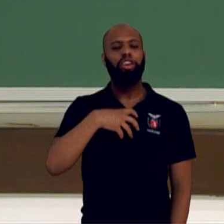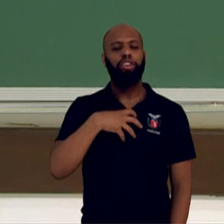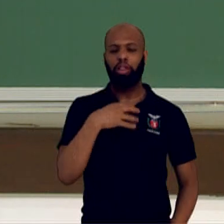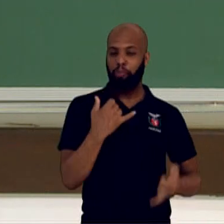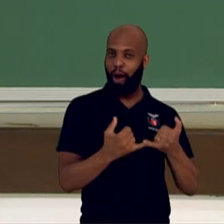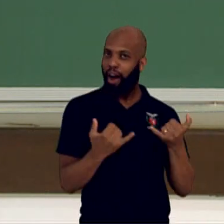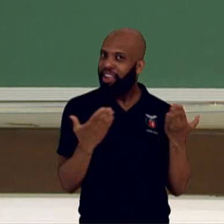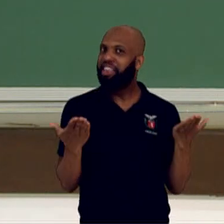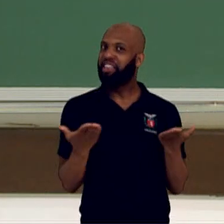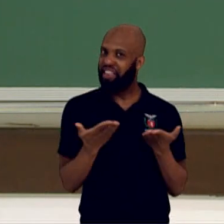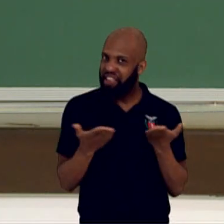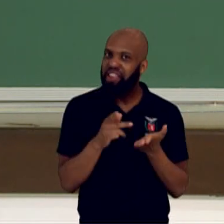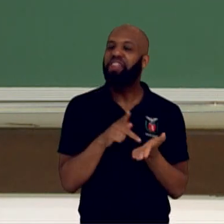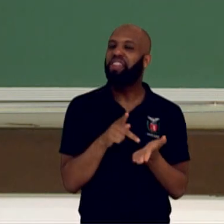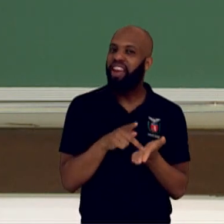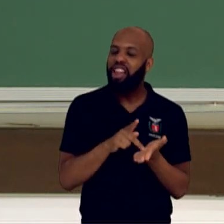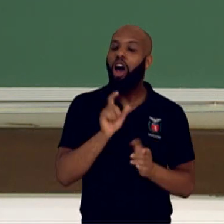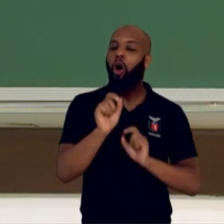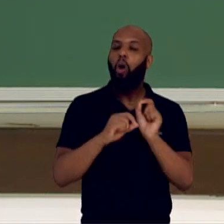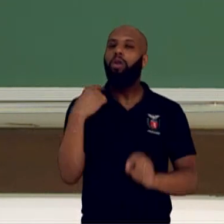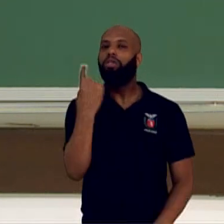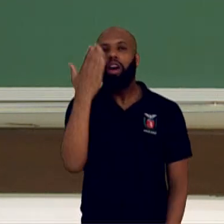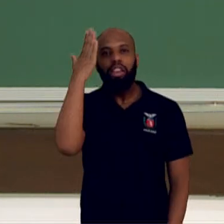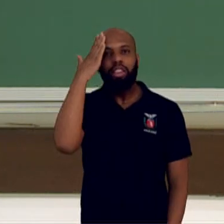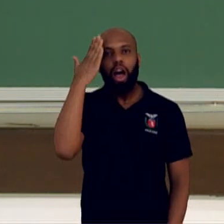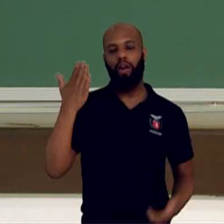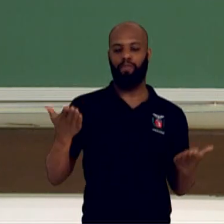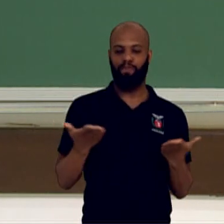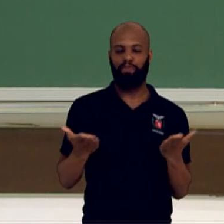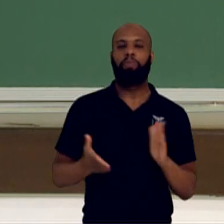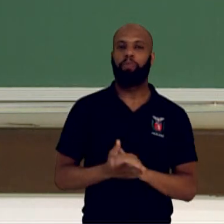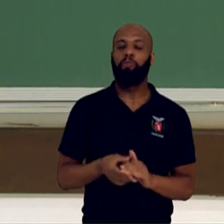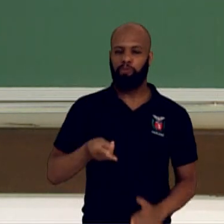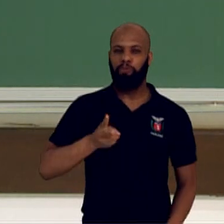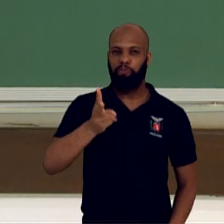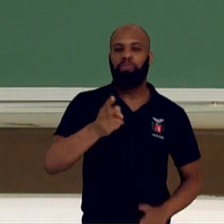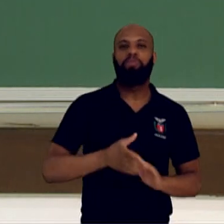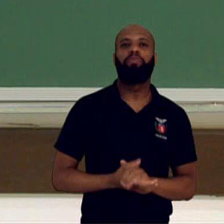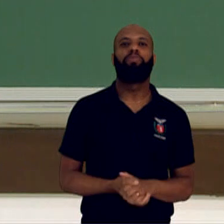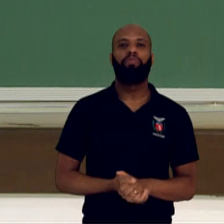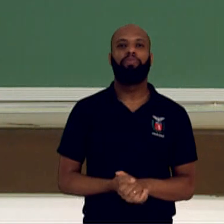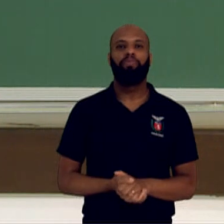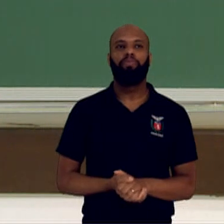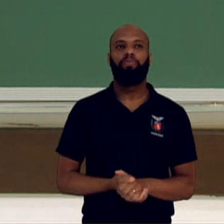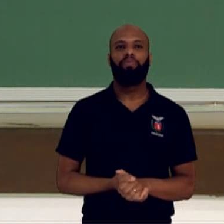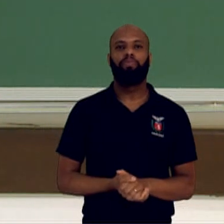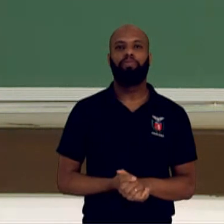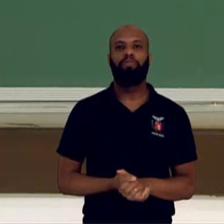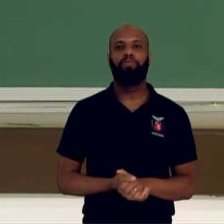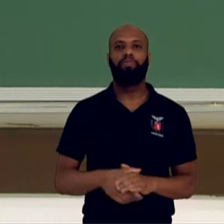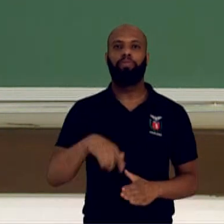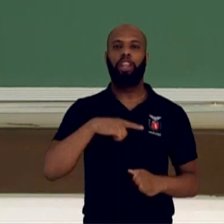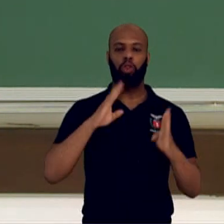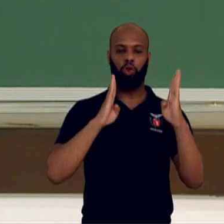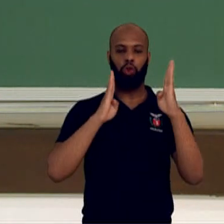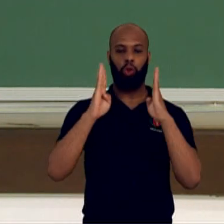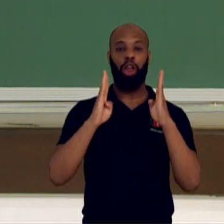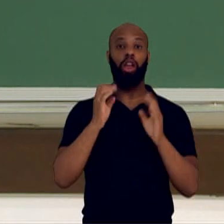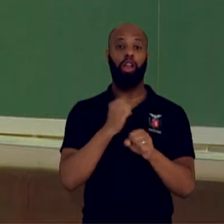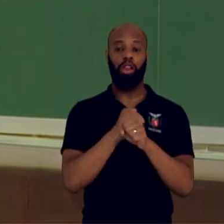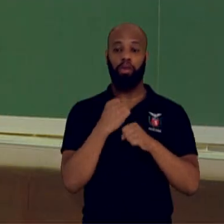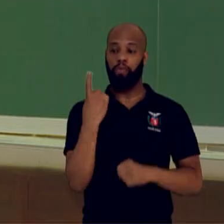funk chegando, né? Bem o estilo que a gente conhece. Vamos lá, vamos em frente. Entra os anos